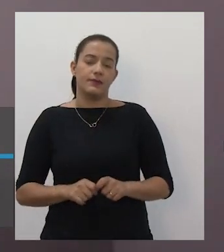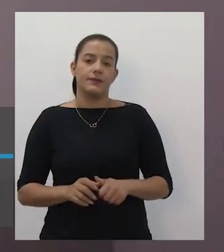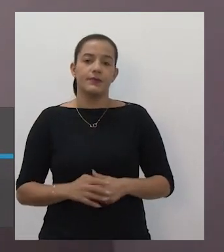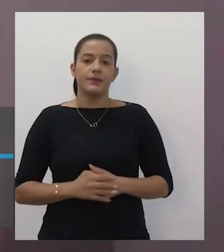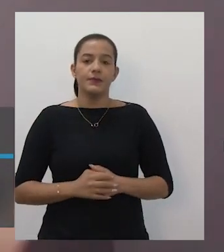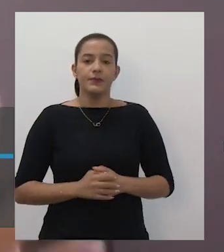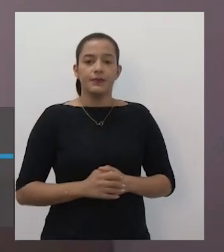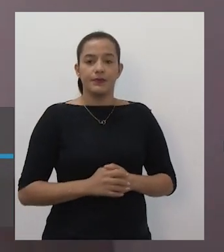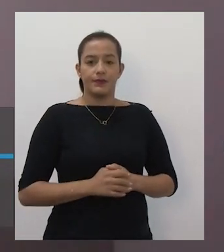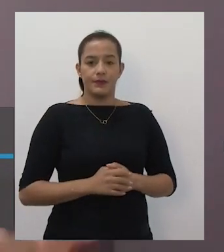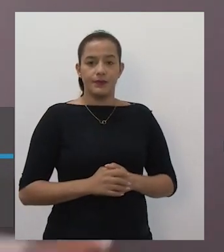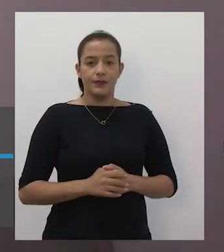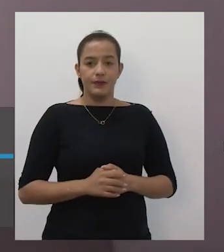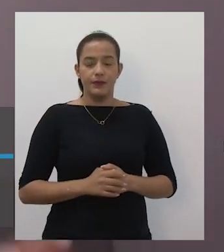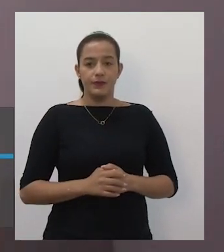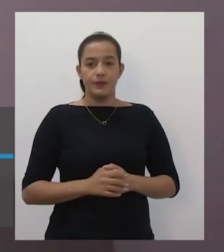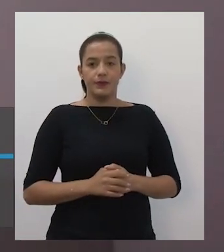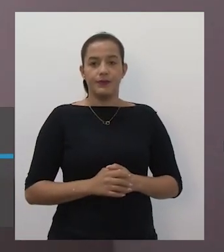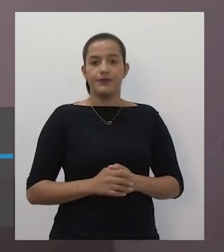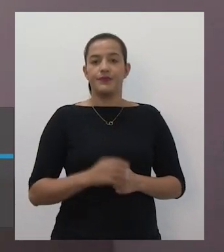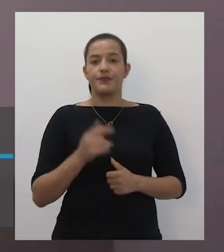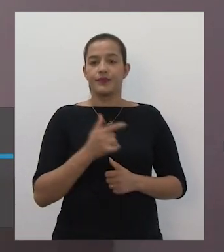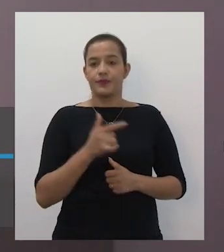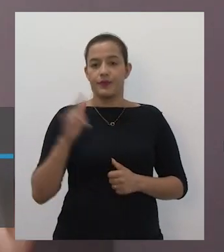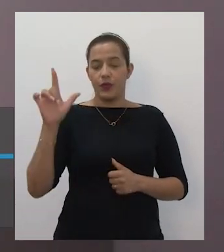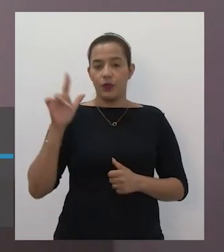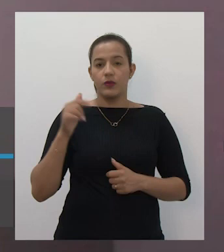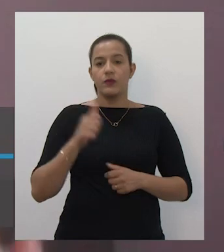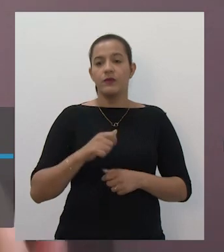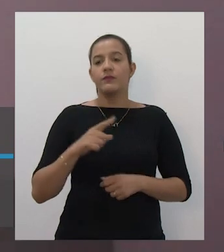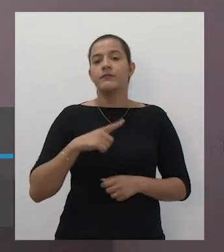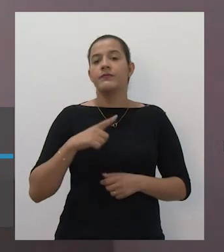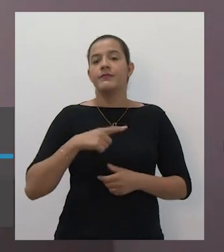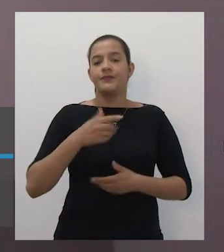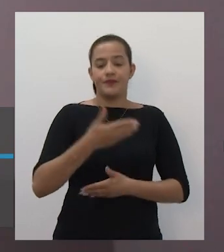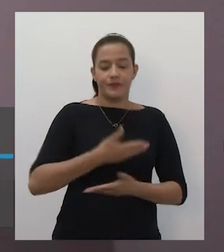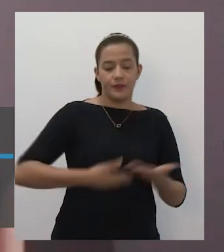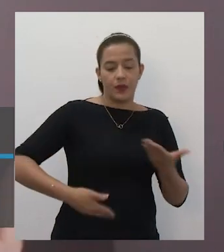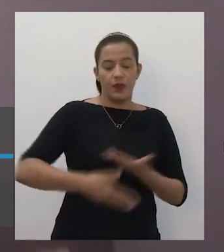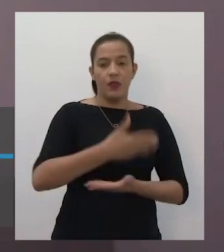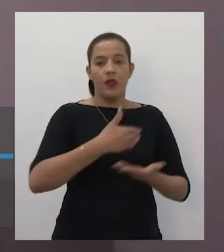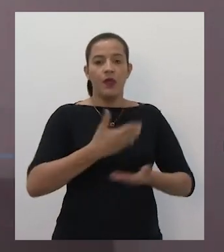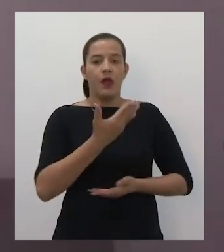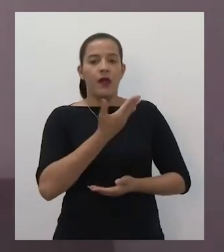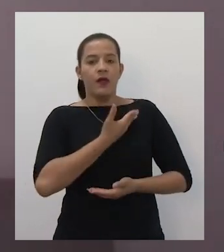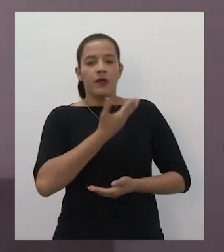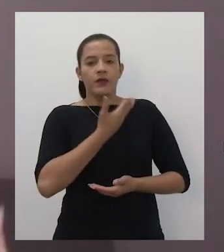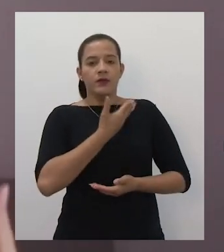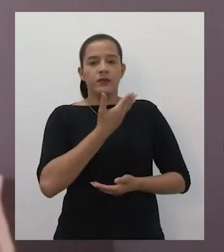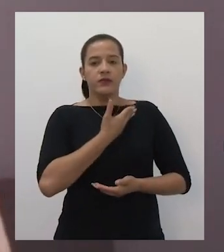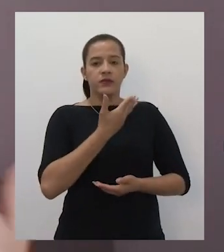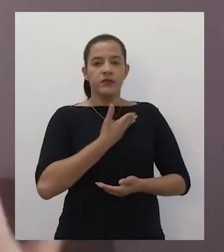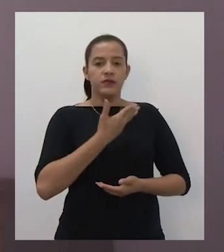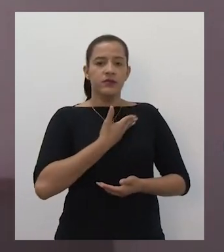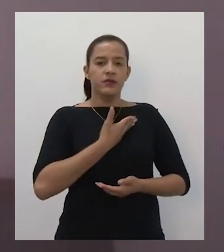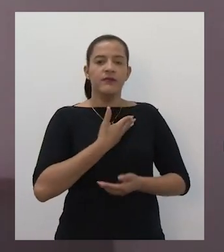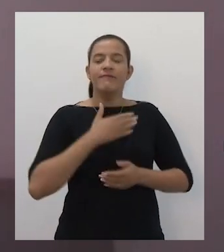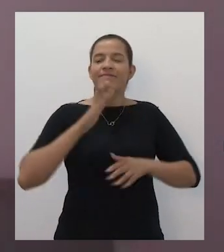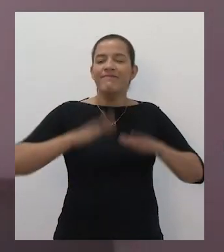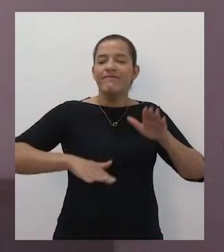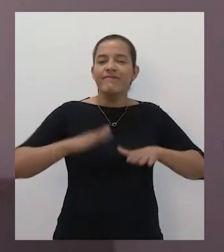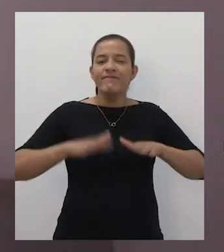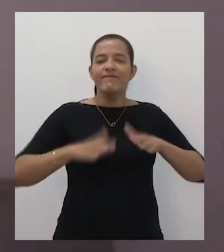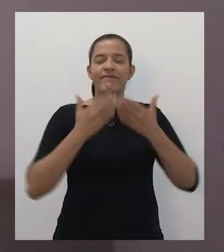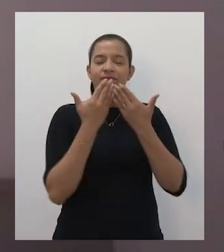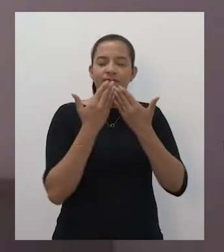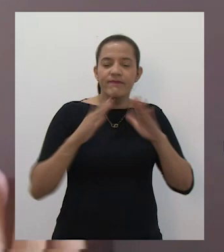Então, aqui, outra interação do chat que veio é a troca com os colegas. Realmente, estar aberto ao